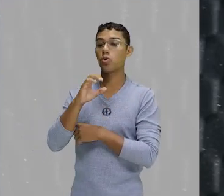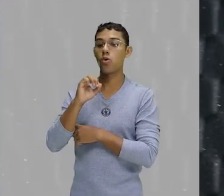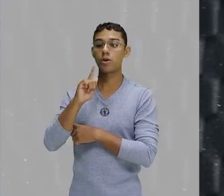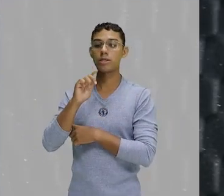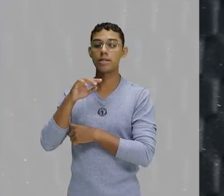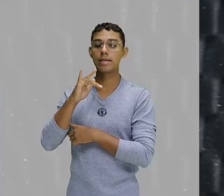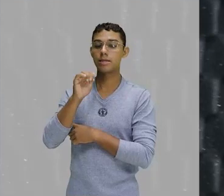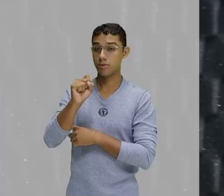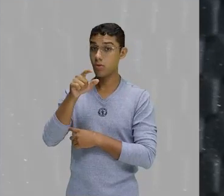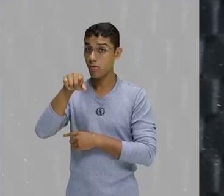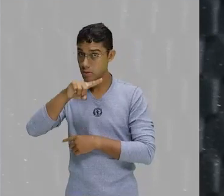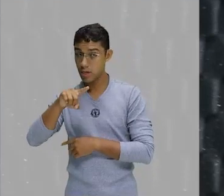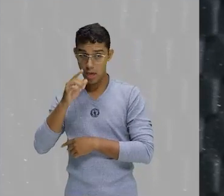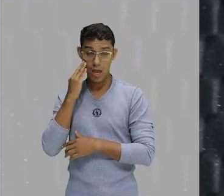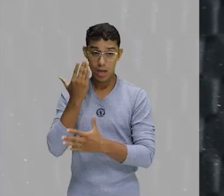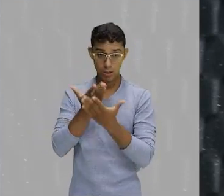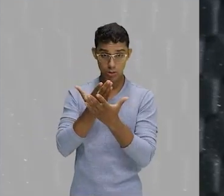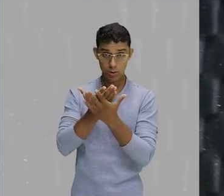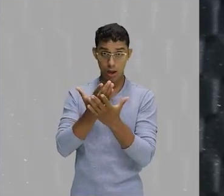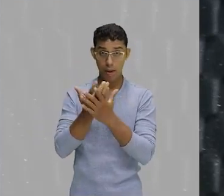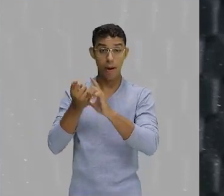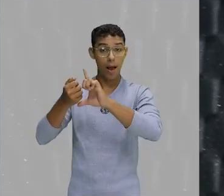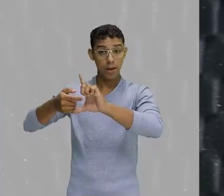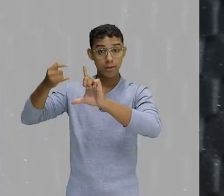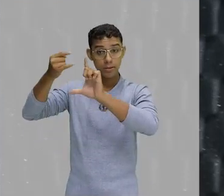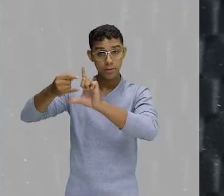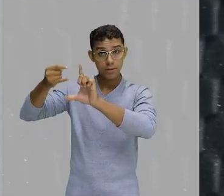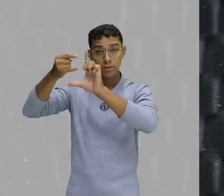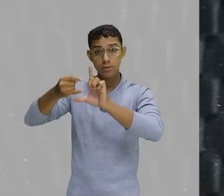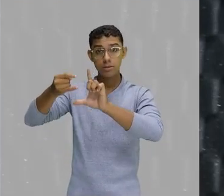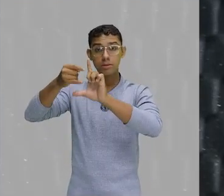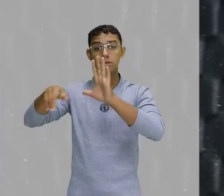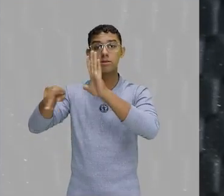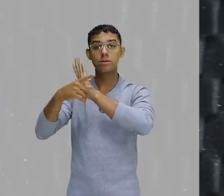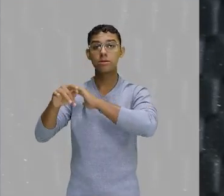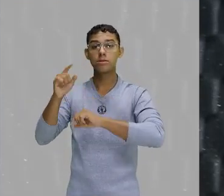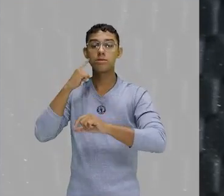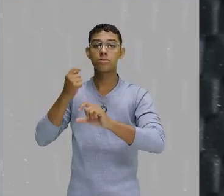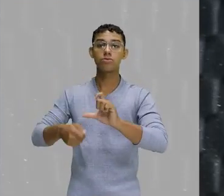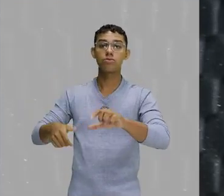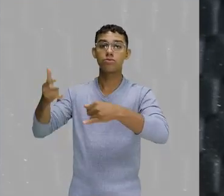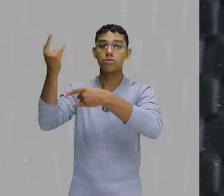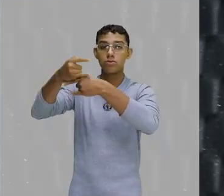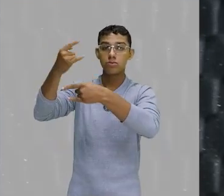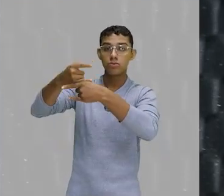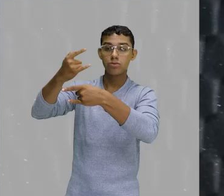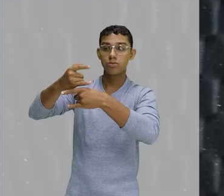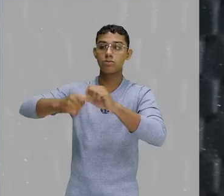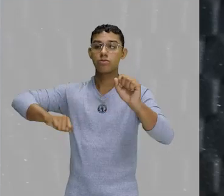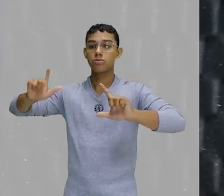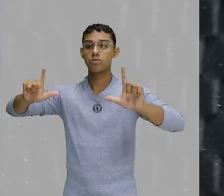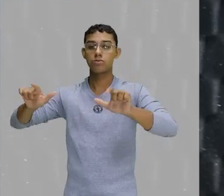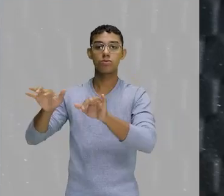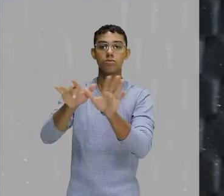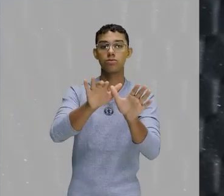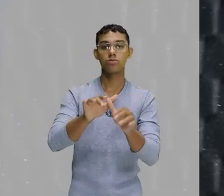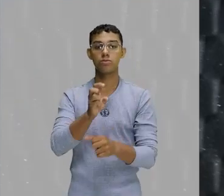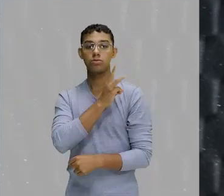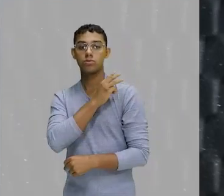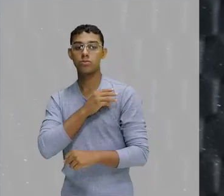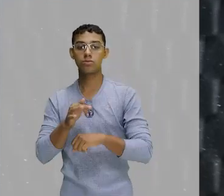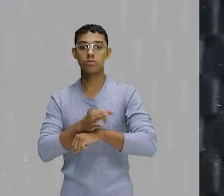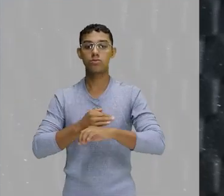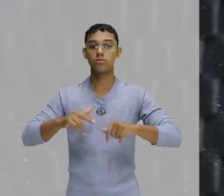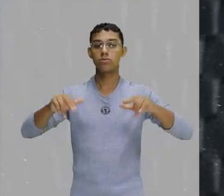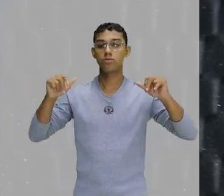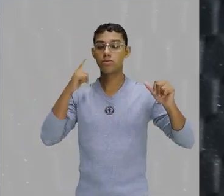isso, tá? Que ele é uma pegadinha para as nossas provas de Enem, para os nossos testes, é uma